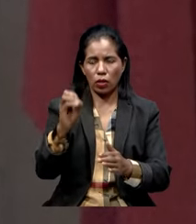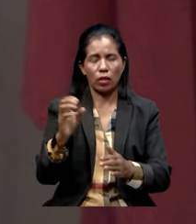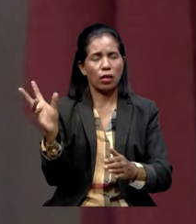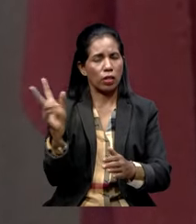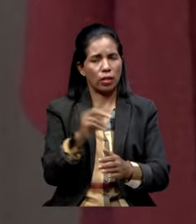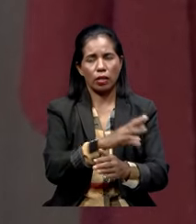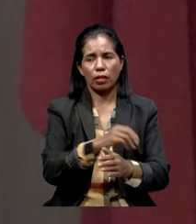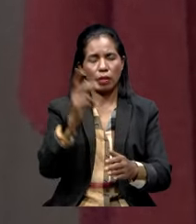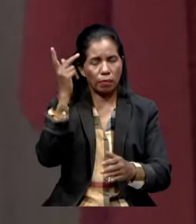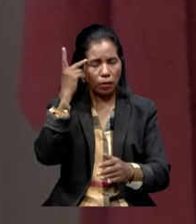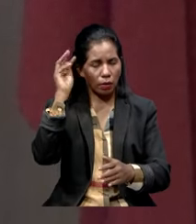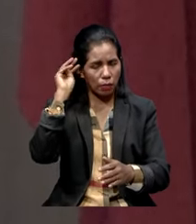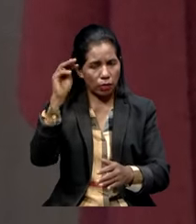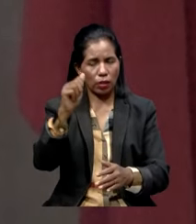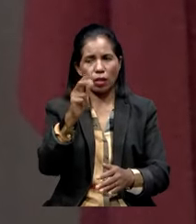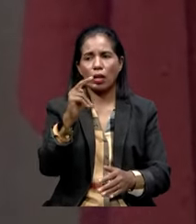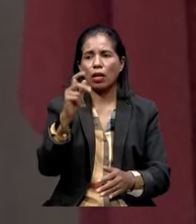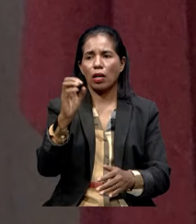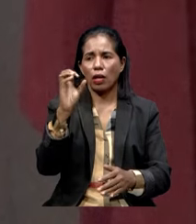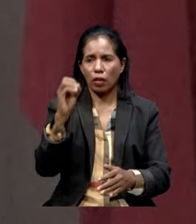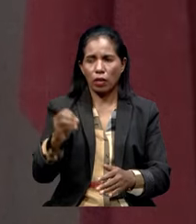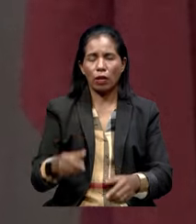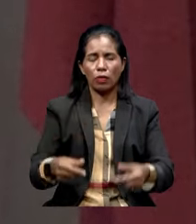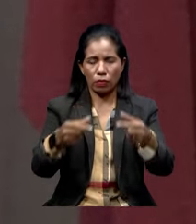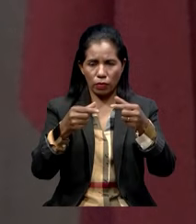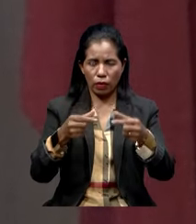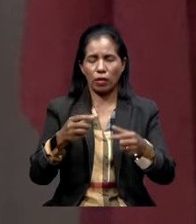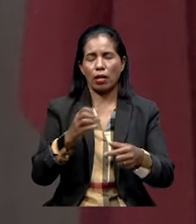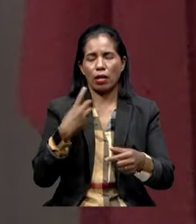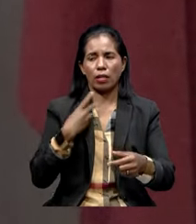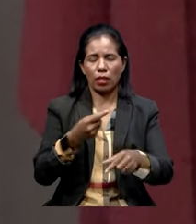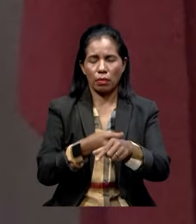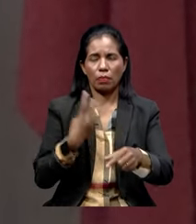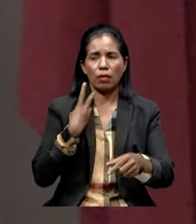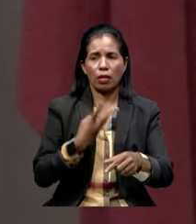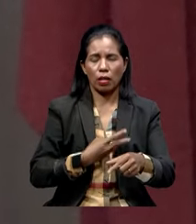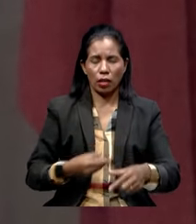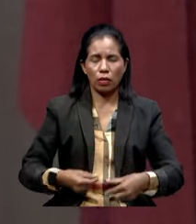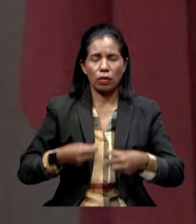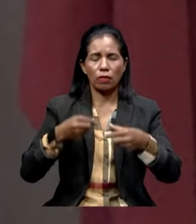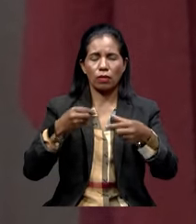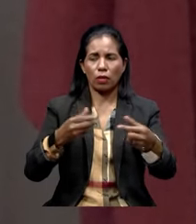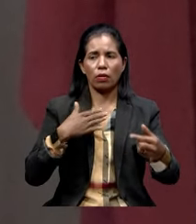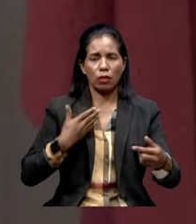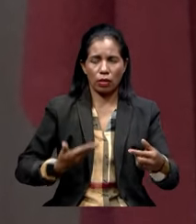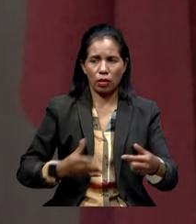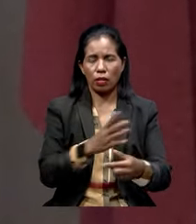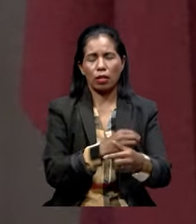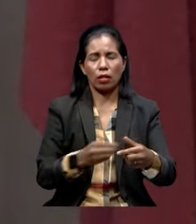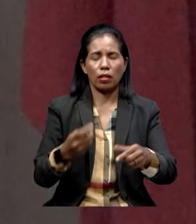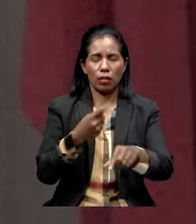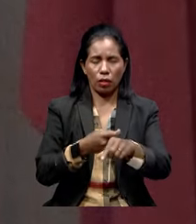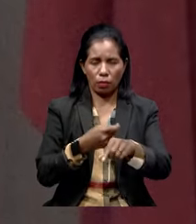então primeiro-ministro António Guterres, permita-me dar-lhe um abraço ao homem que esteve no momento